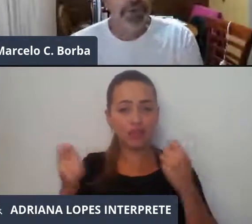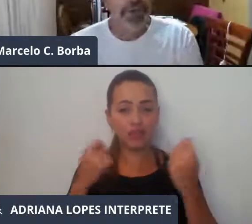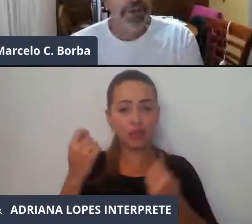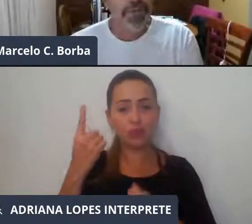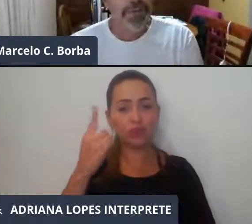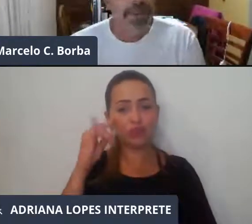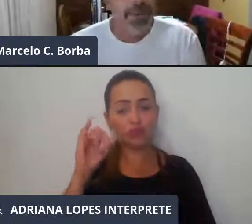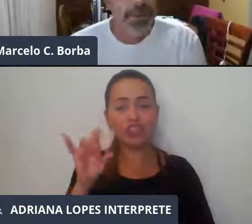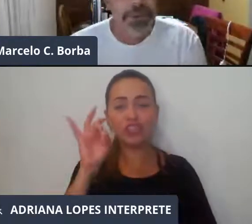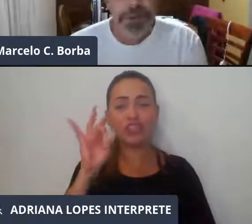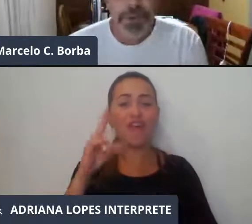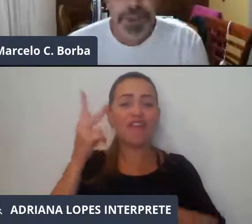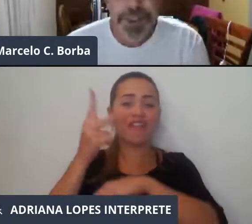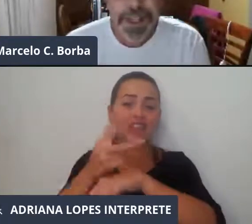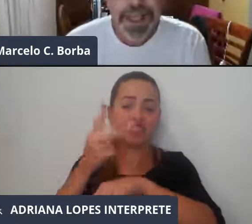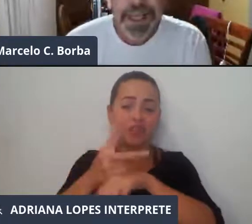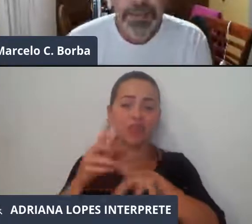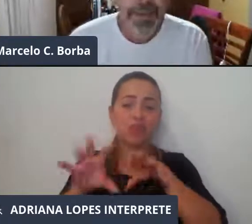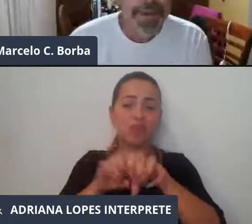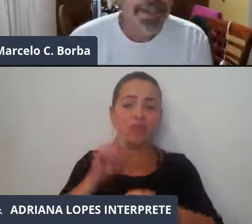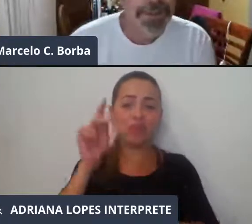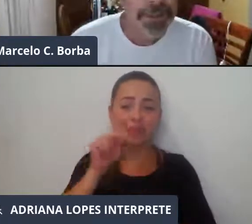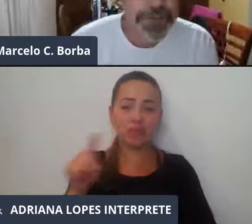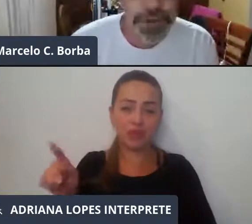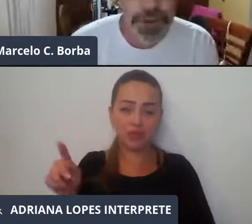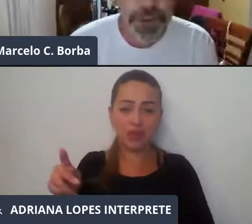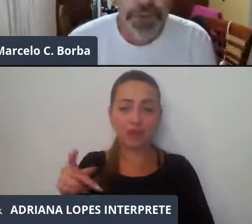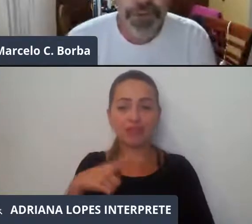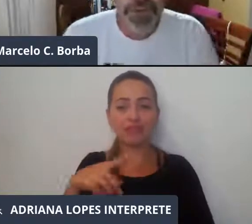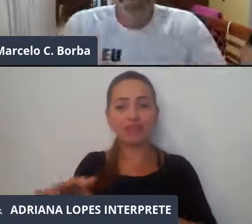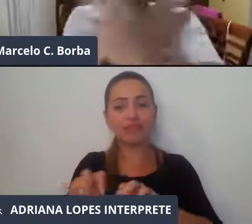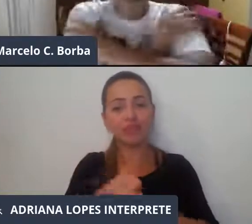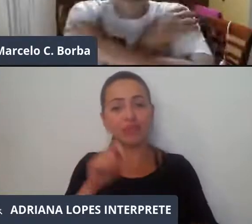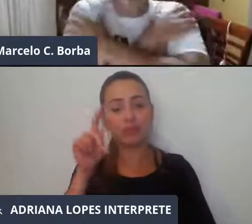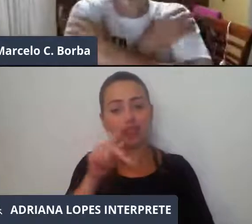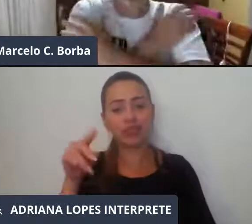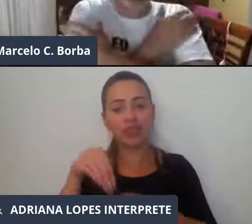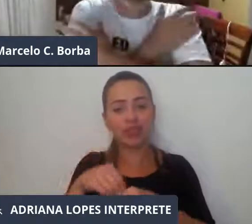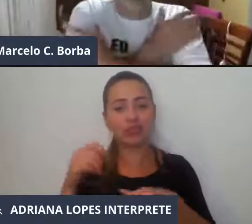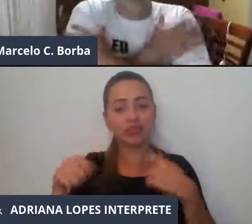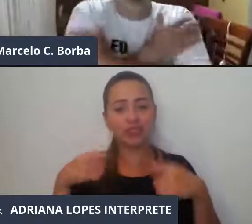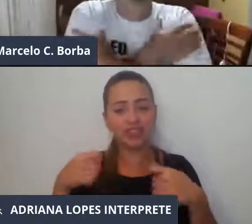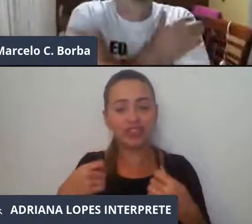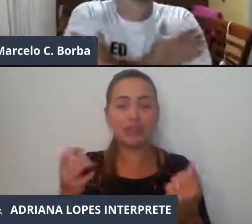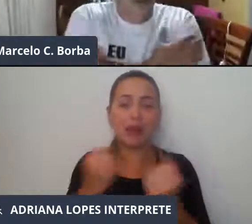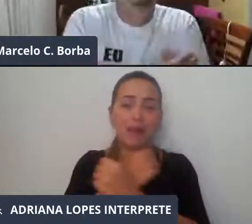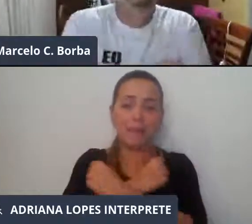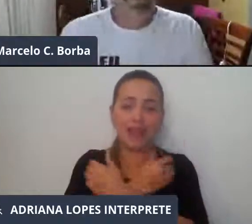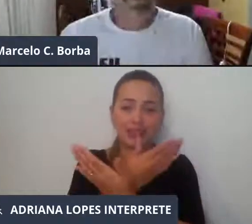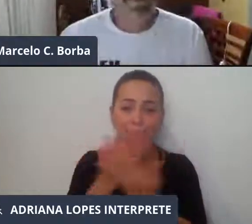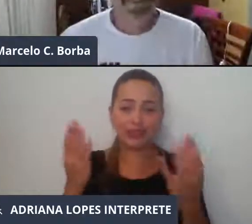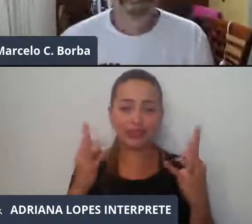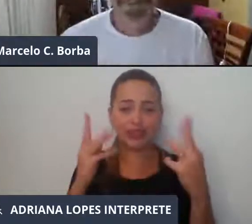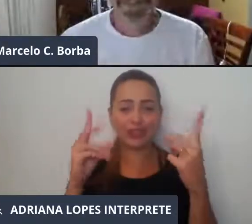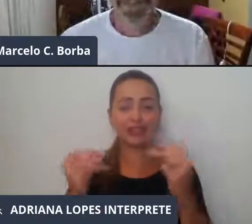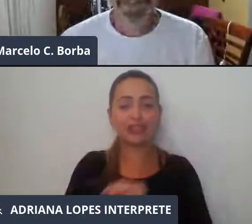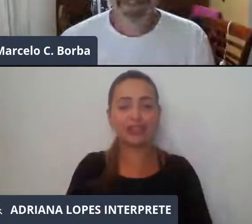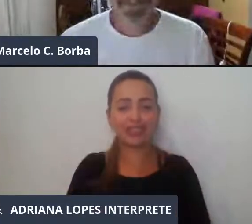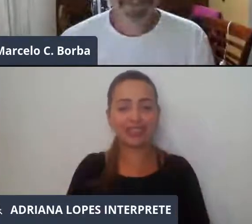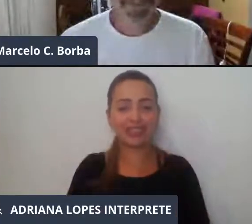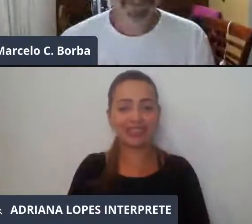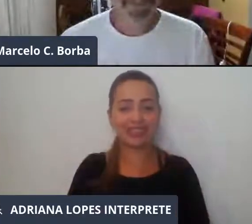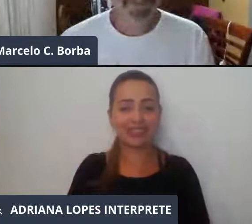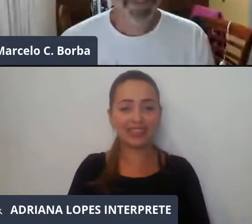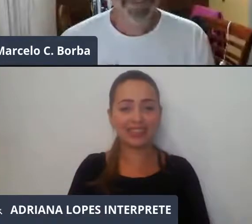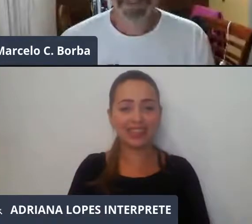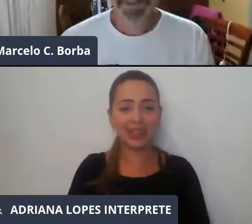ou tal, vídeos na formação de professores, e formação de professores no vídeo. Grande abraço para todos. É uma